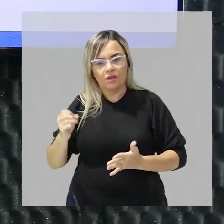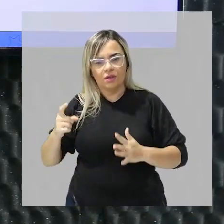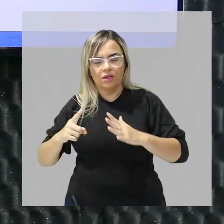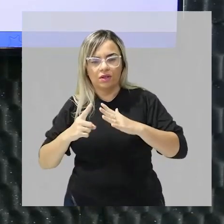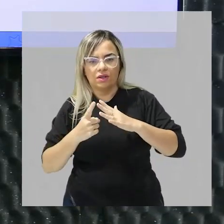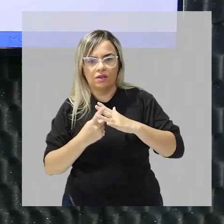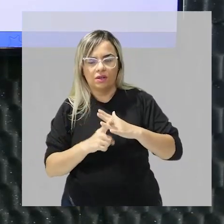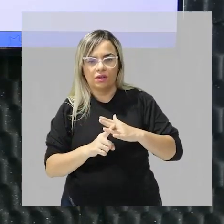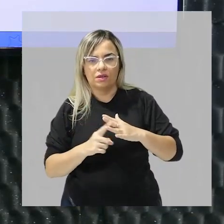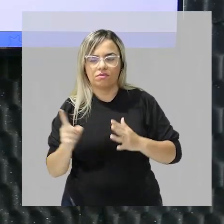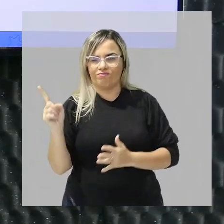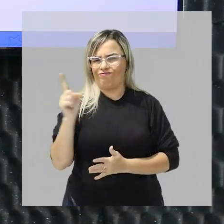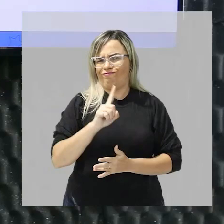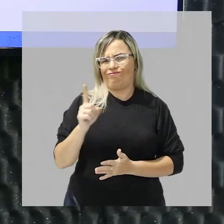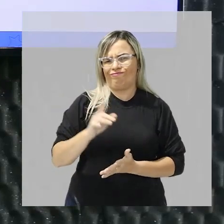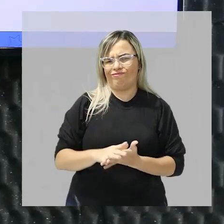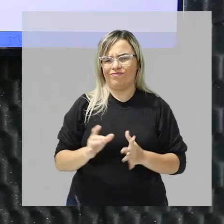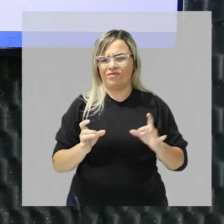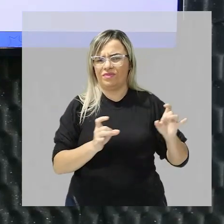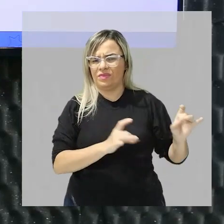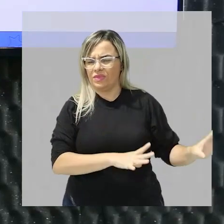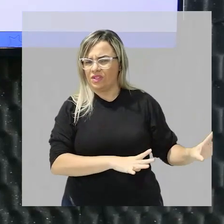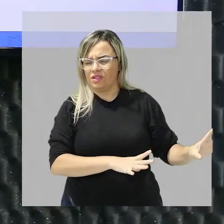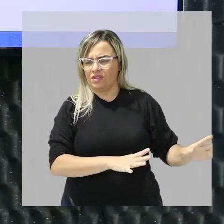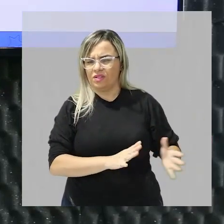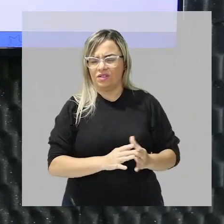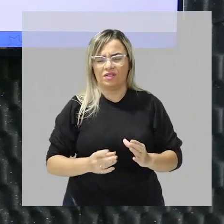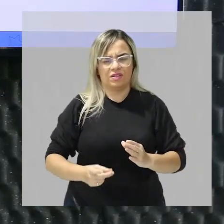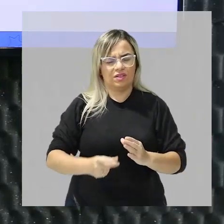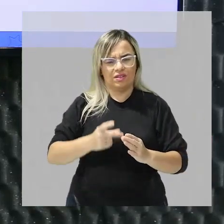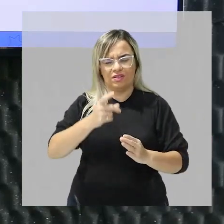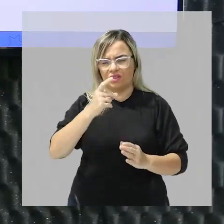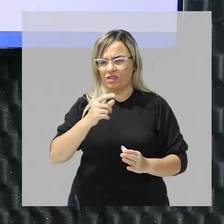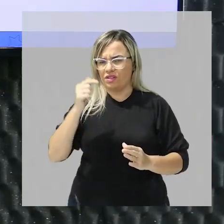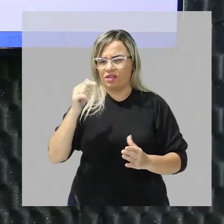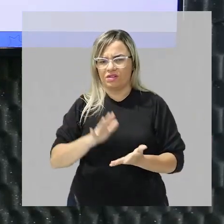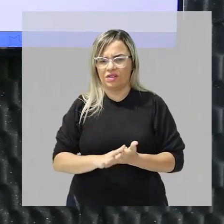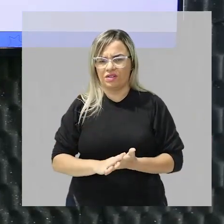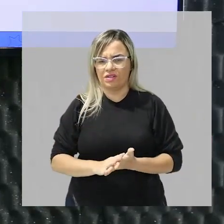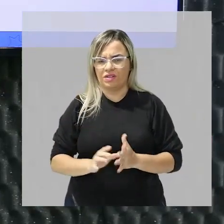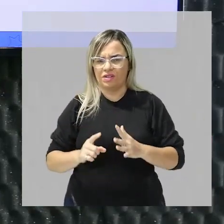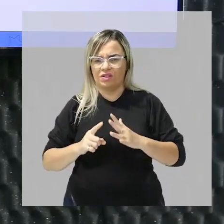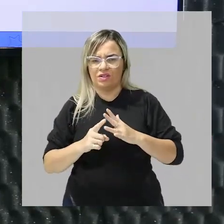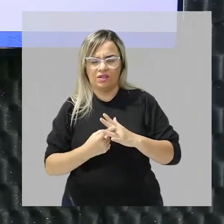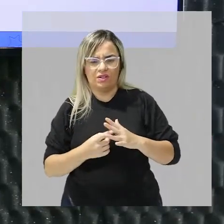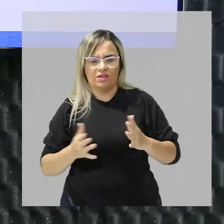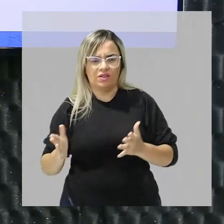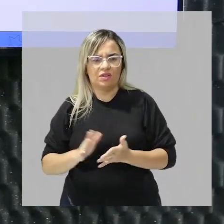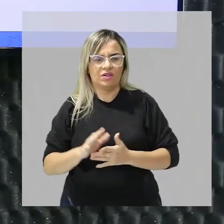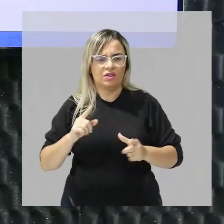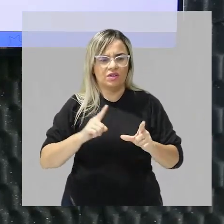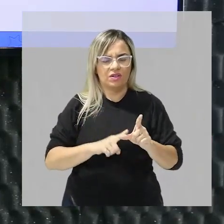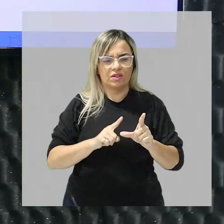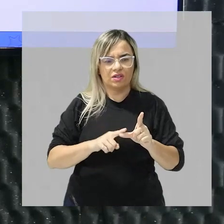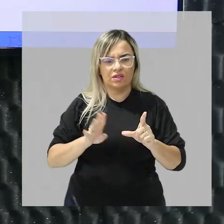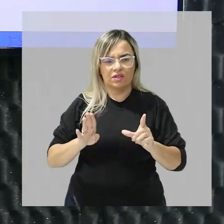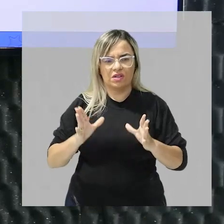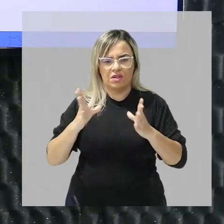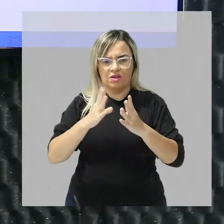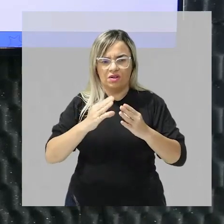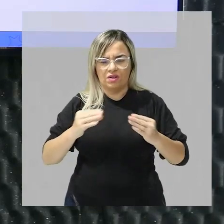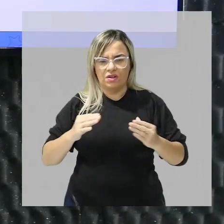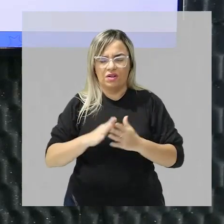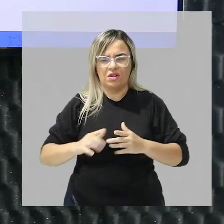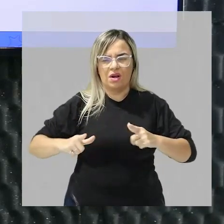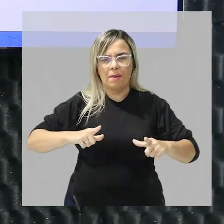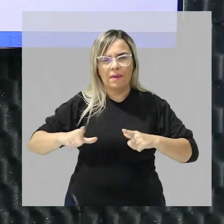aqui que é racial, é étnica. Esquece capitalismo e socialismo, é outra coisa. Abolição do trabalho compulsório. Trabalho compulsório é